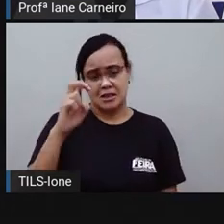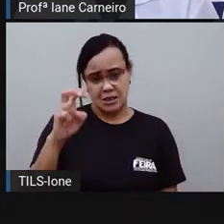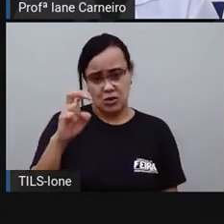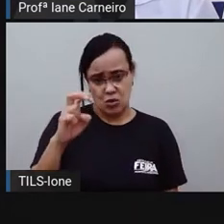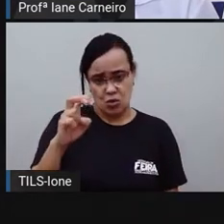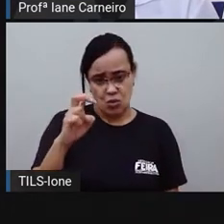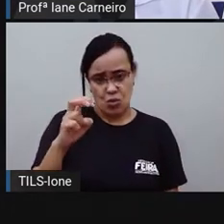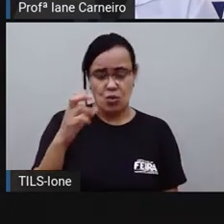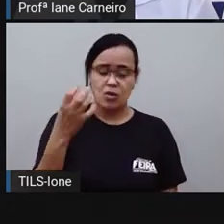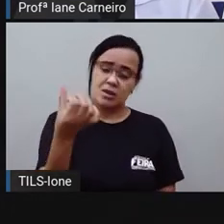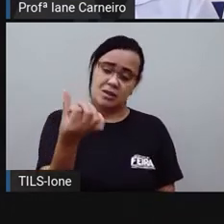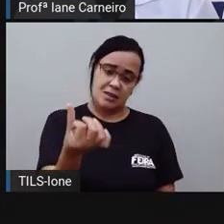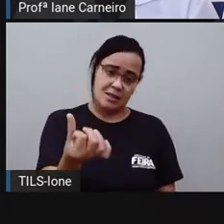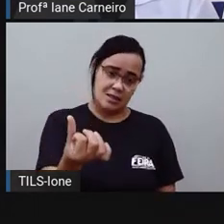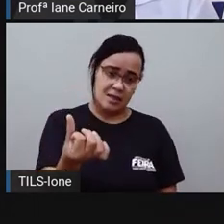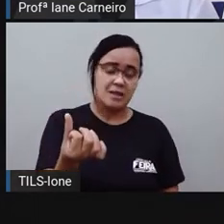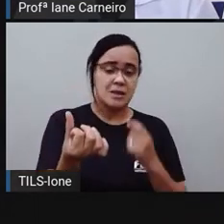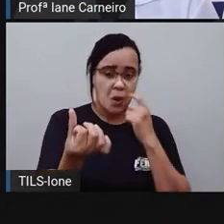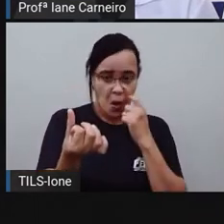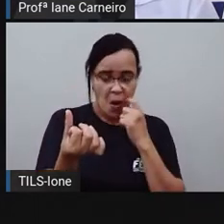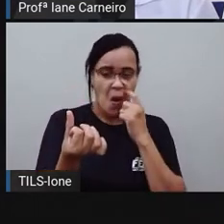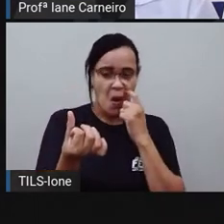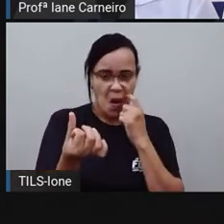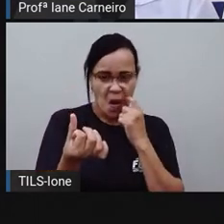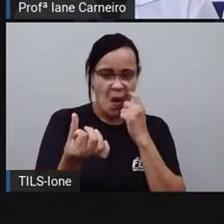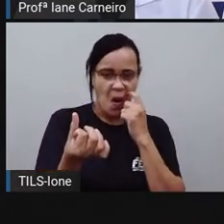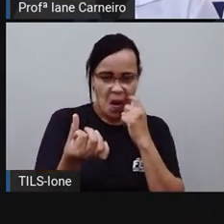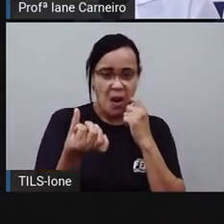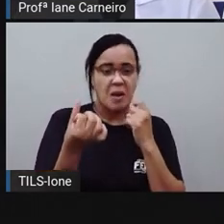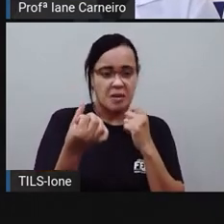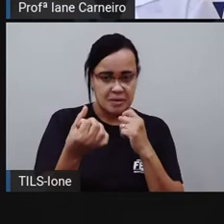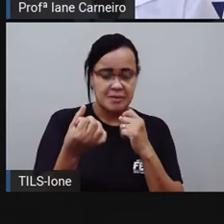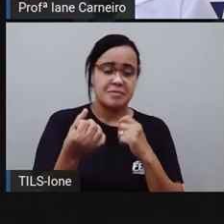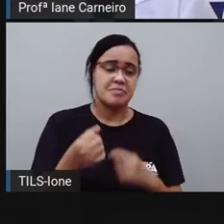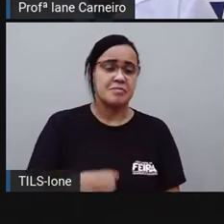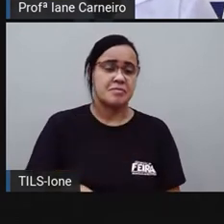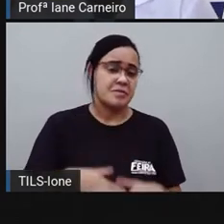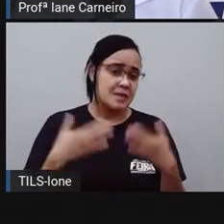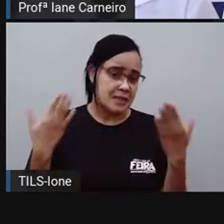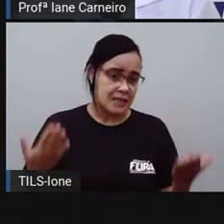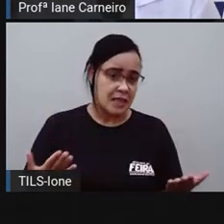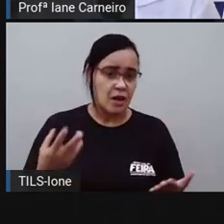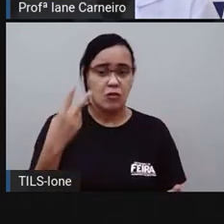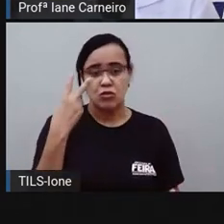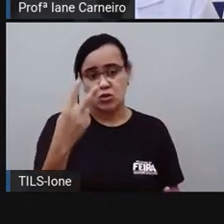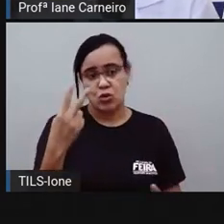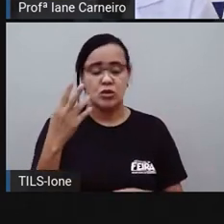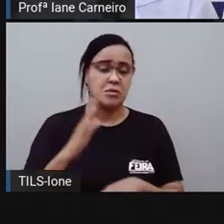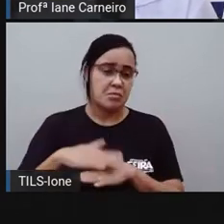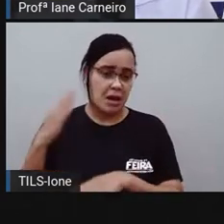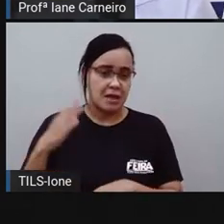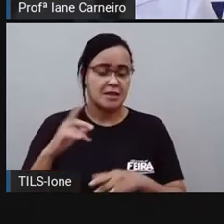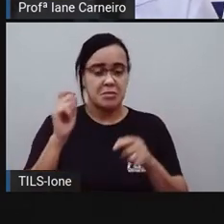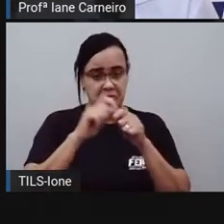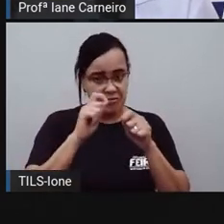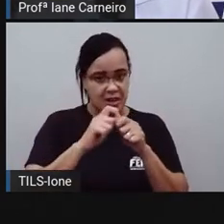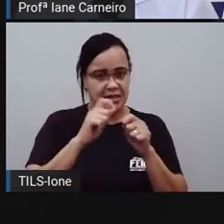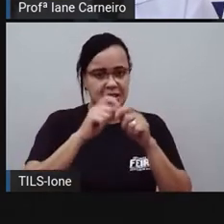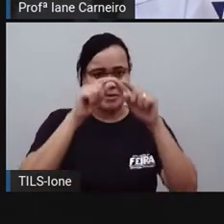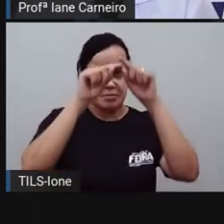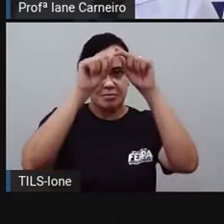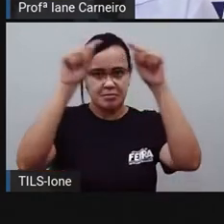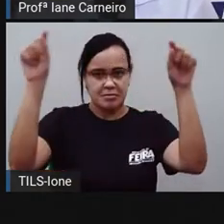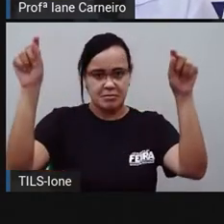Cinco, seis, né? Nós precisamos de dois palitos a mais para formar um retângulo. Por